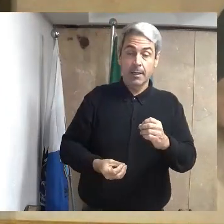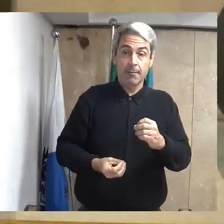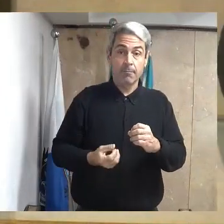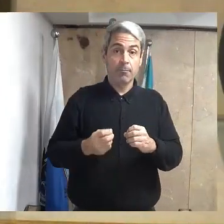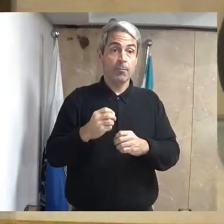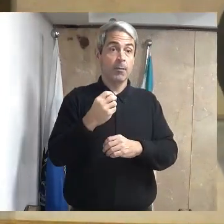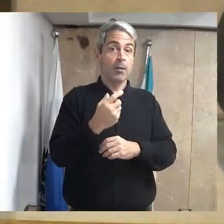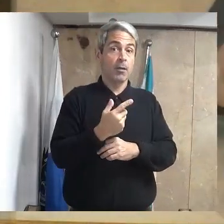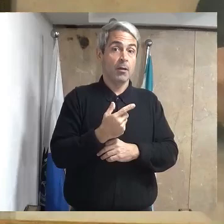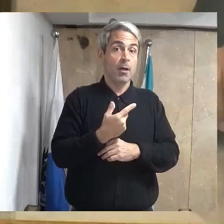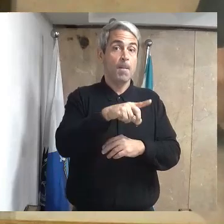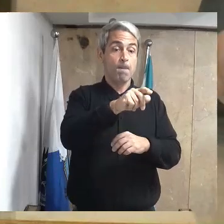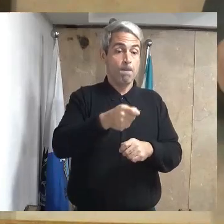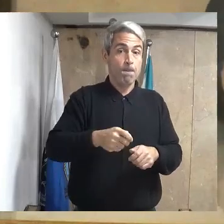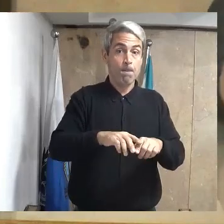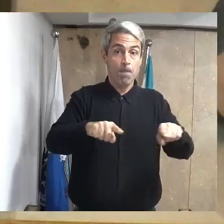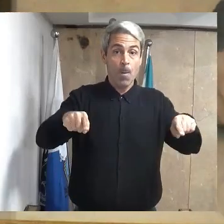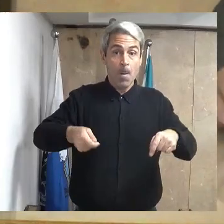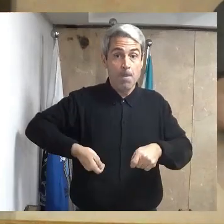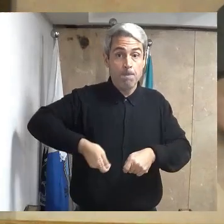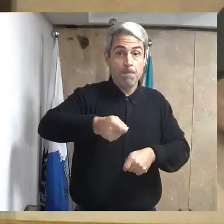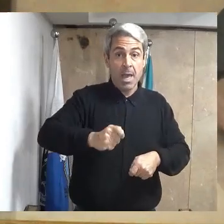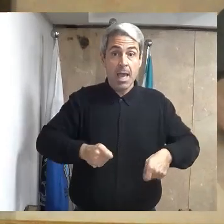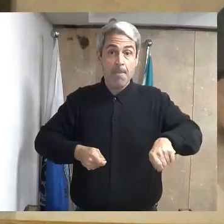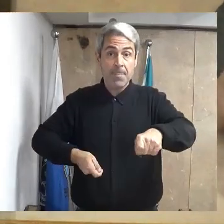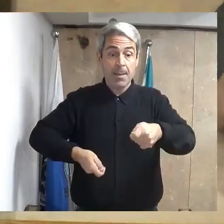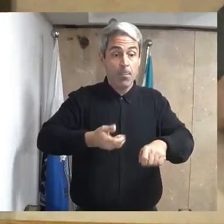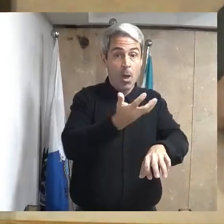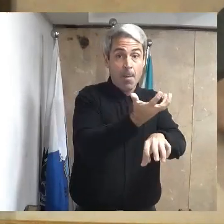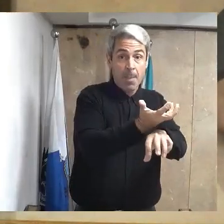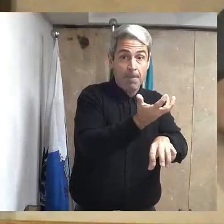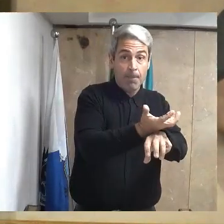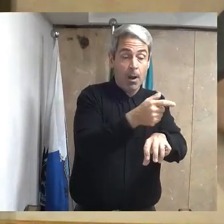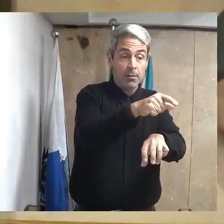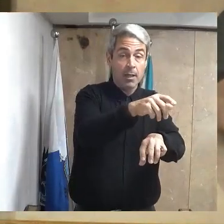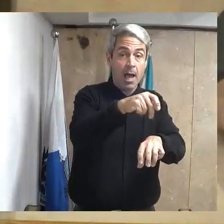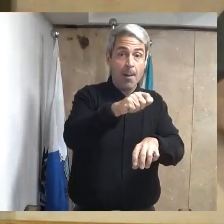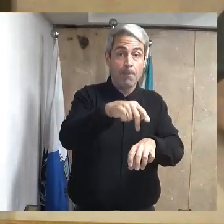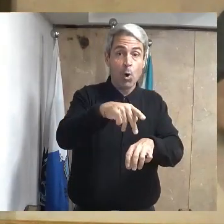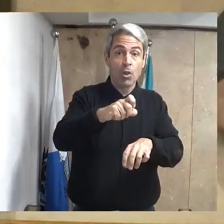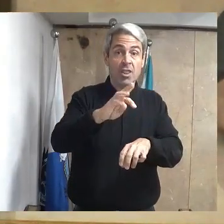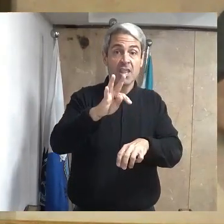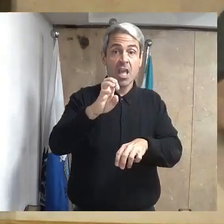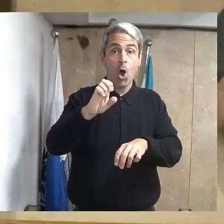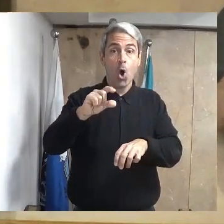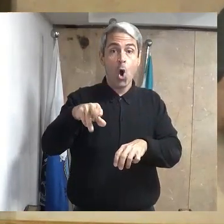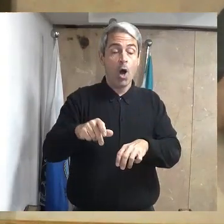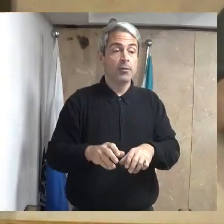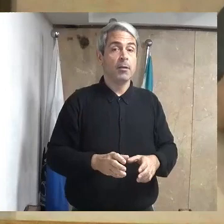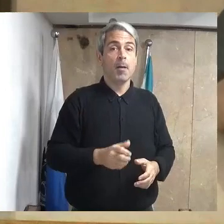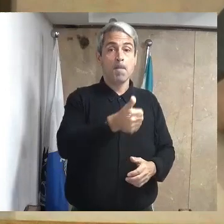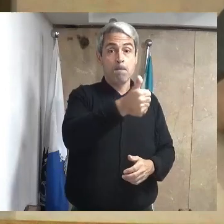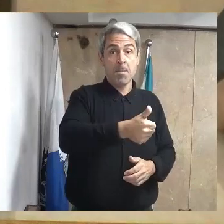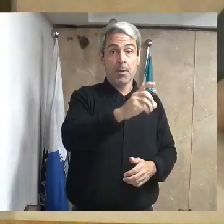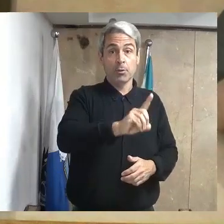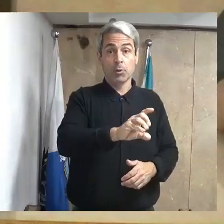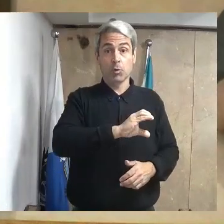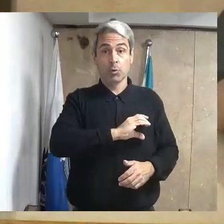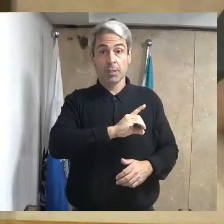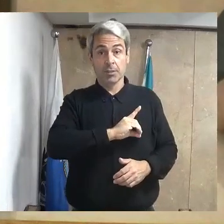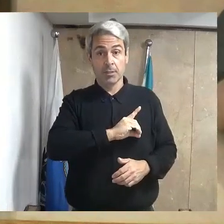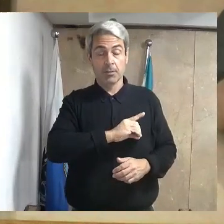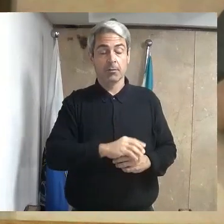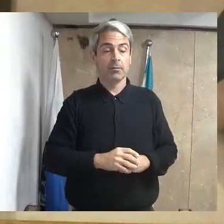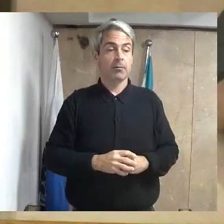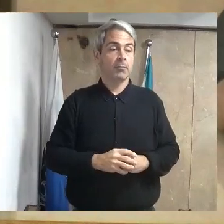mesa de pingue-pongue e de fute-mesa na Praça da Apoteose, localizada no bairro Vila São Luís, primeiro distrito deste